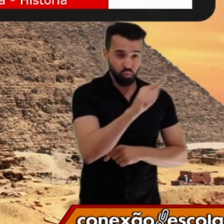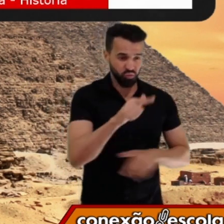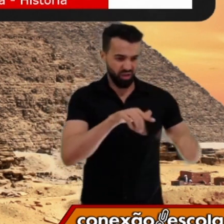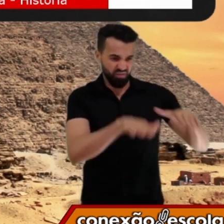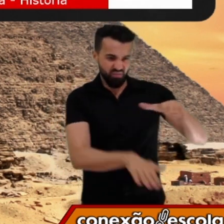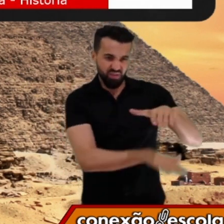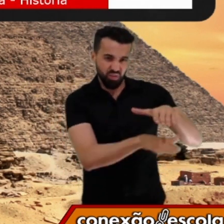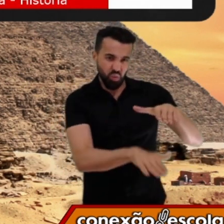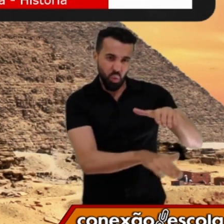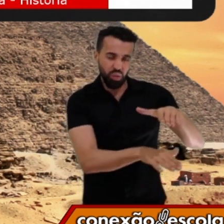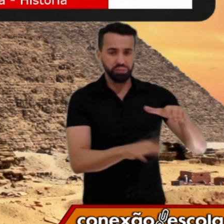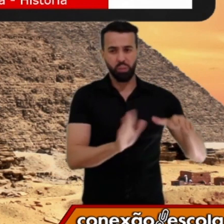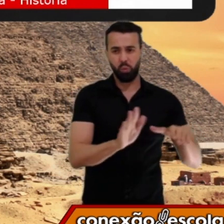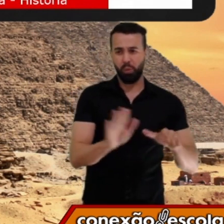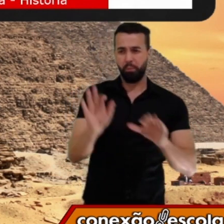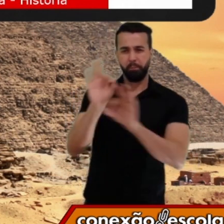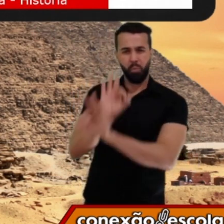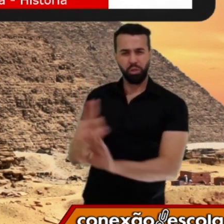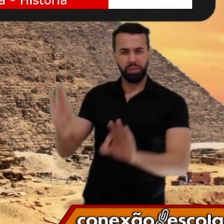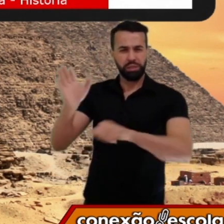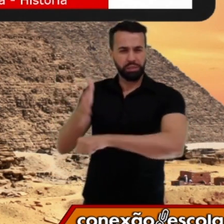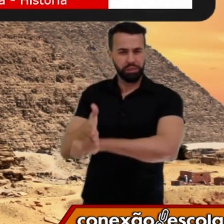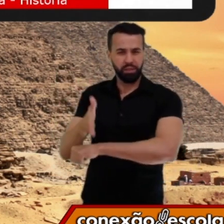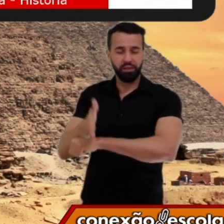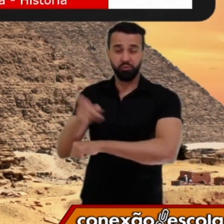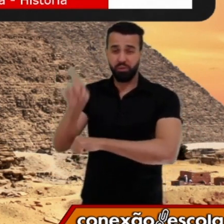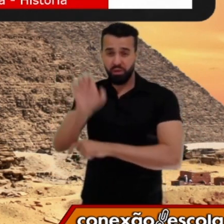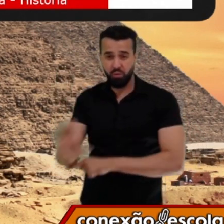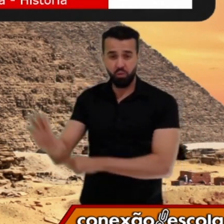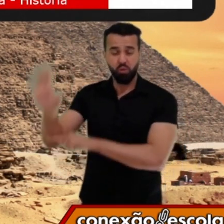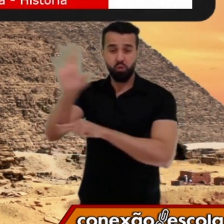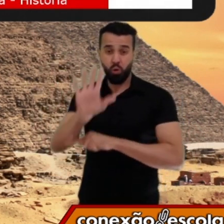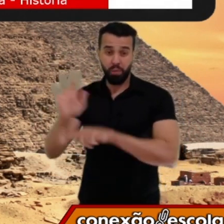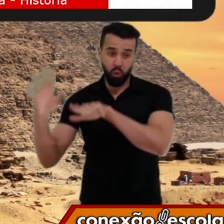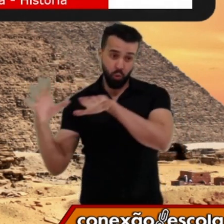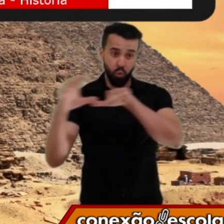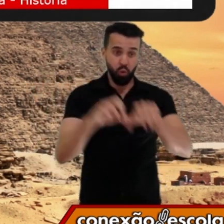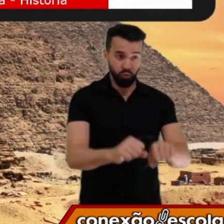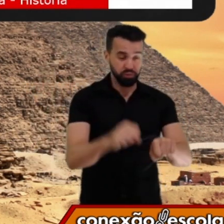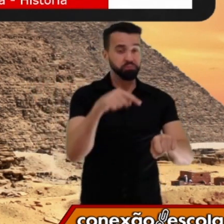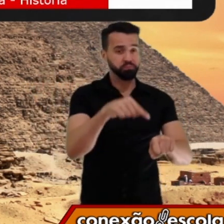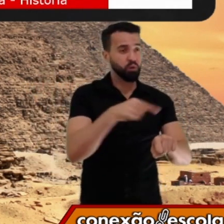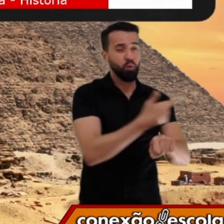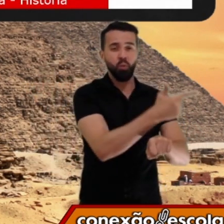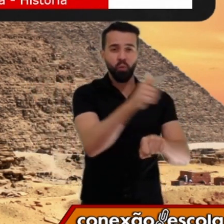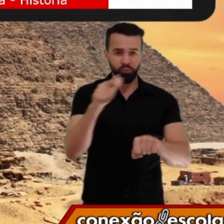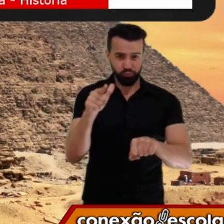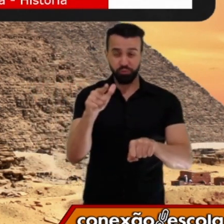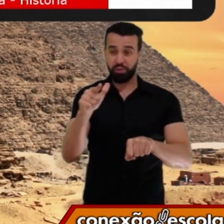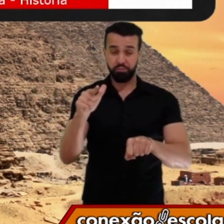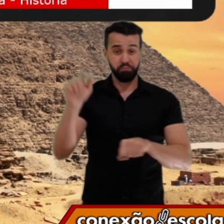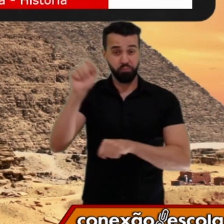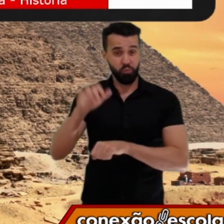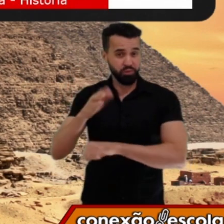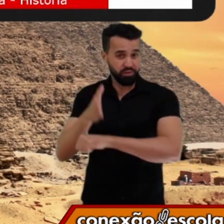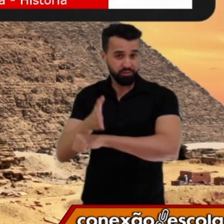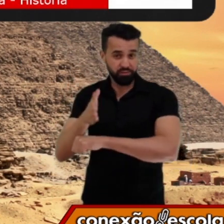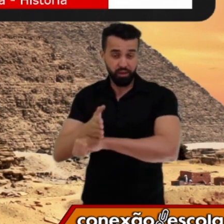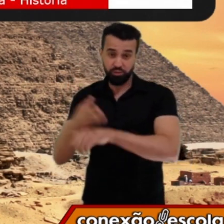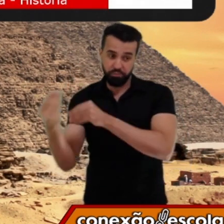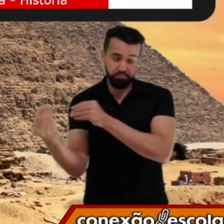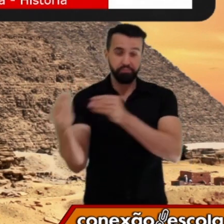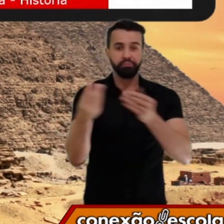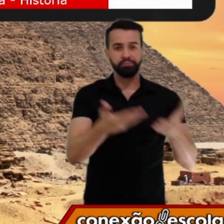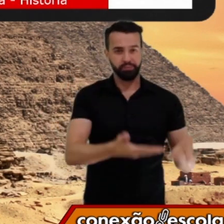modernos. Modernos somos nós, os europeus, que estamos colonizando vocês, estamos trazendo a modernidade até vocês.